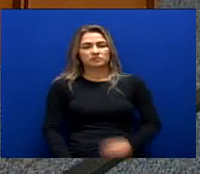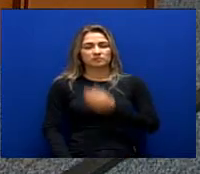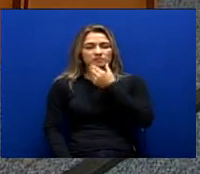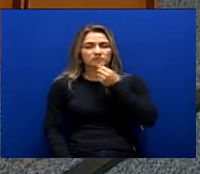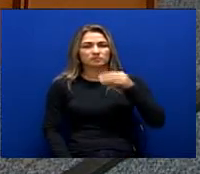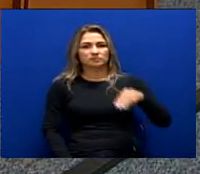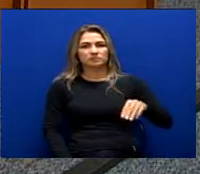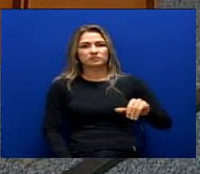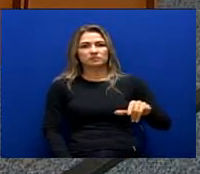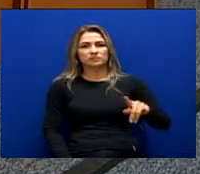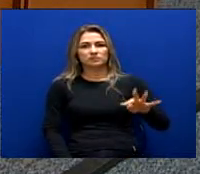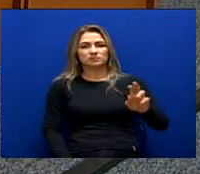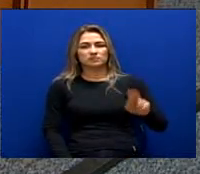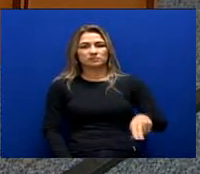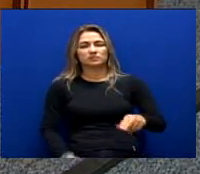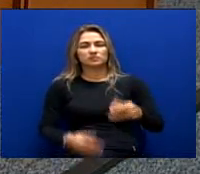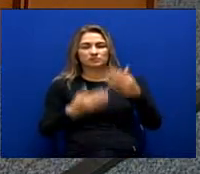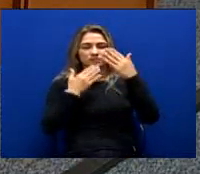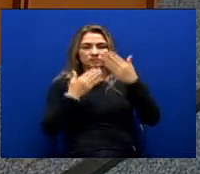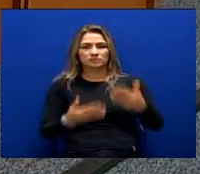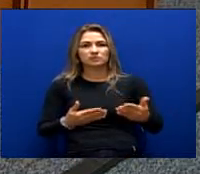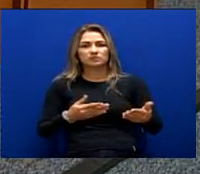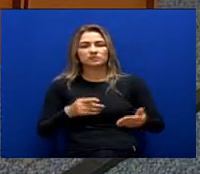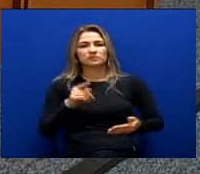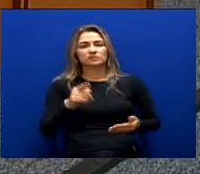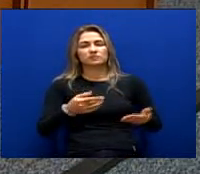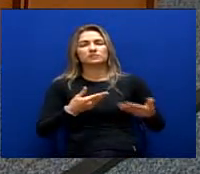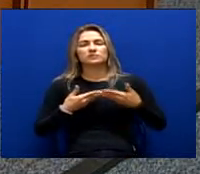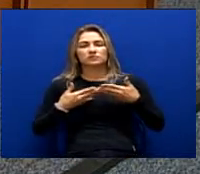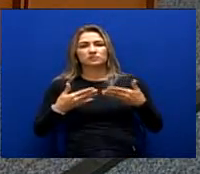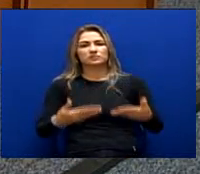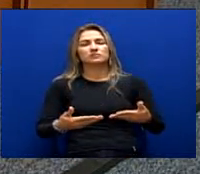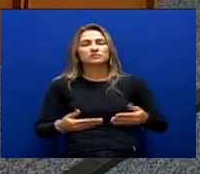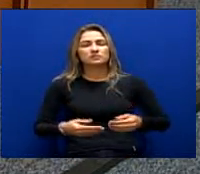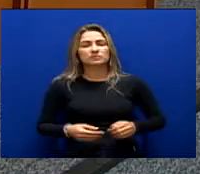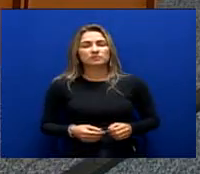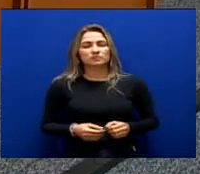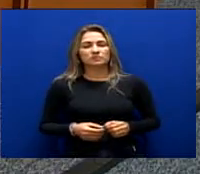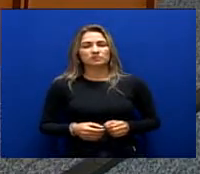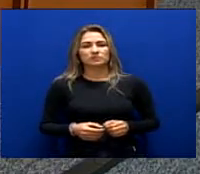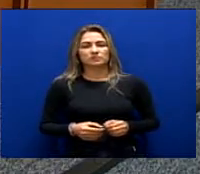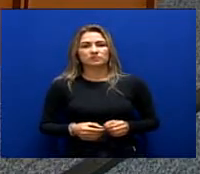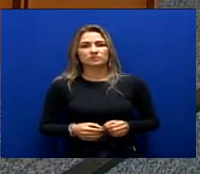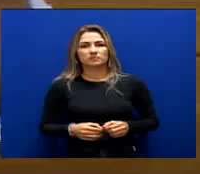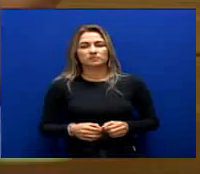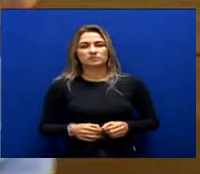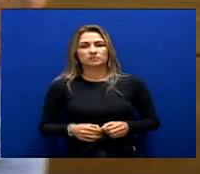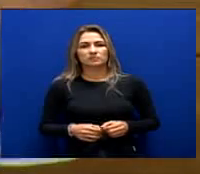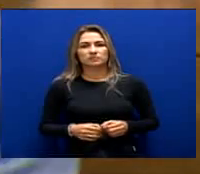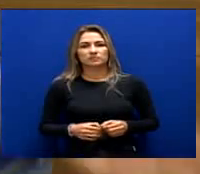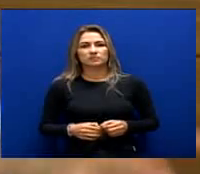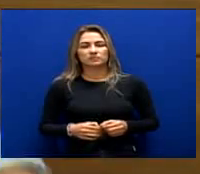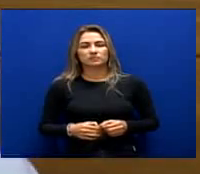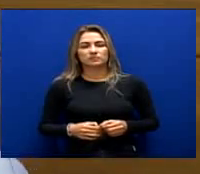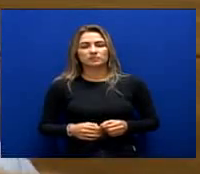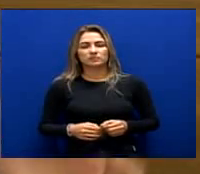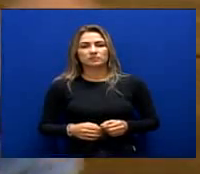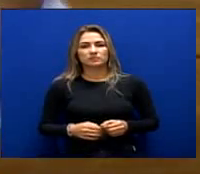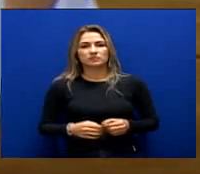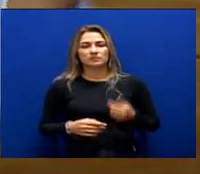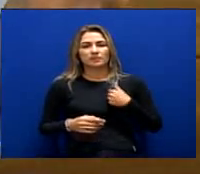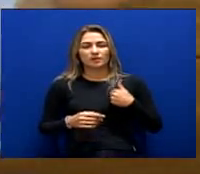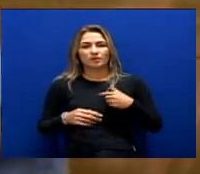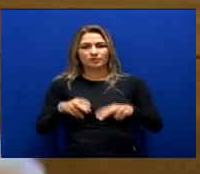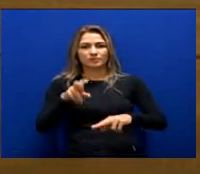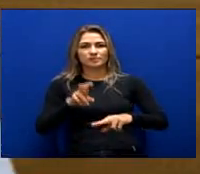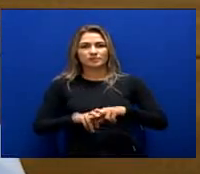é né não tenho que agradecer o convite até eu falei pra você que eu não queria participar da mesa